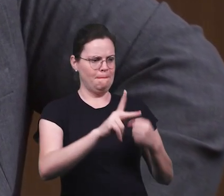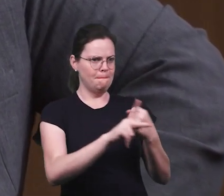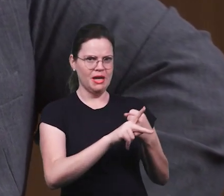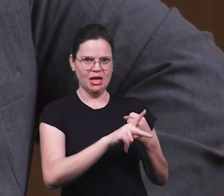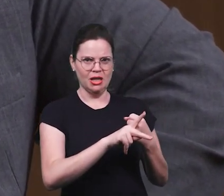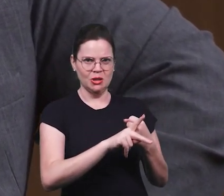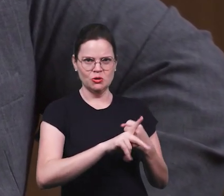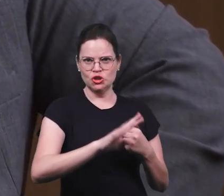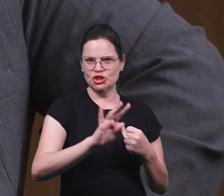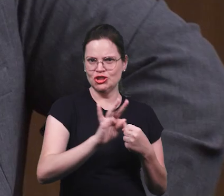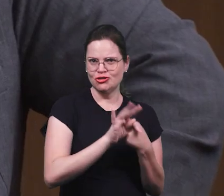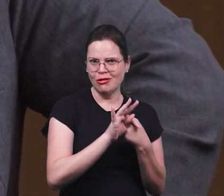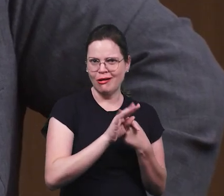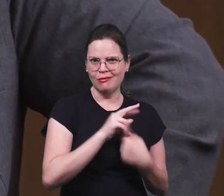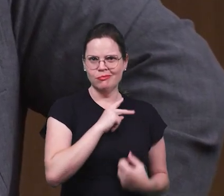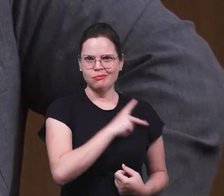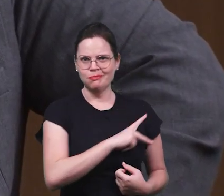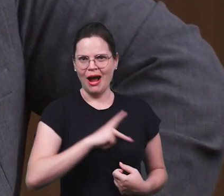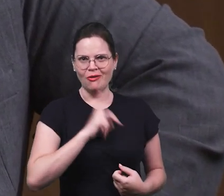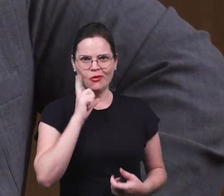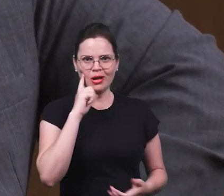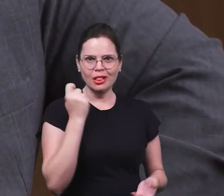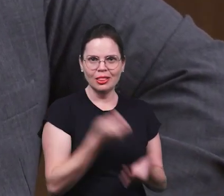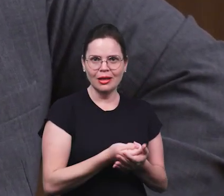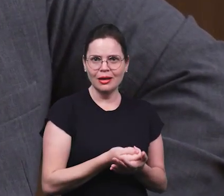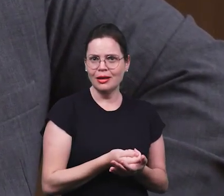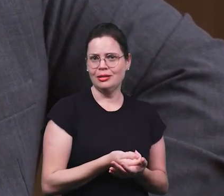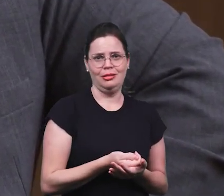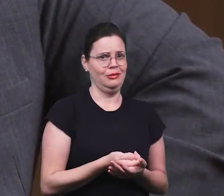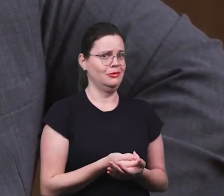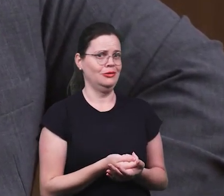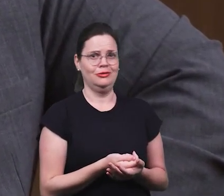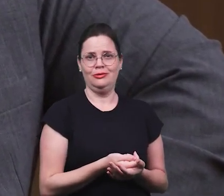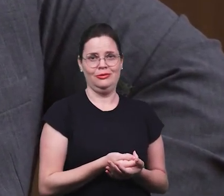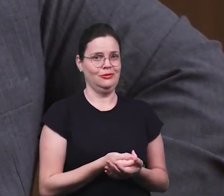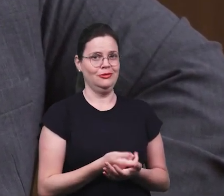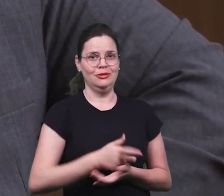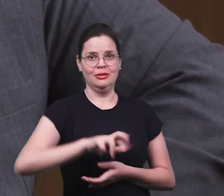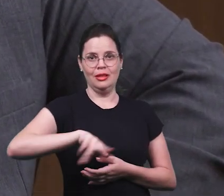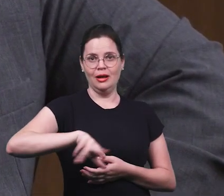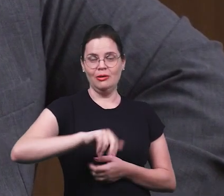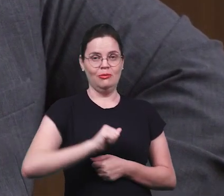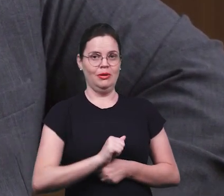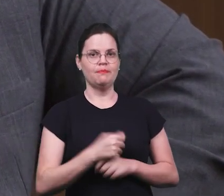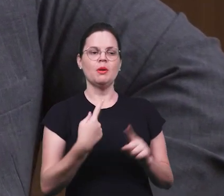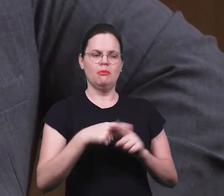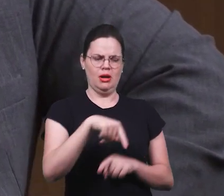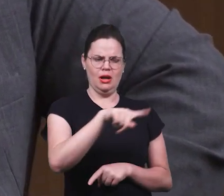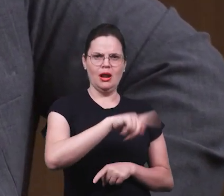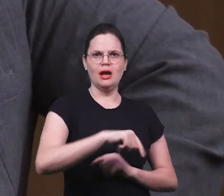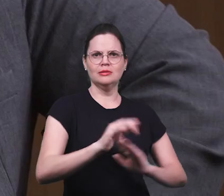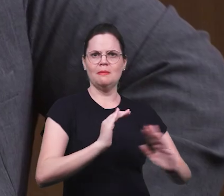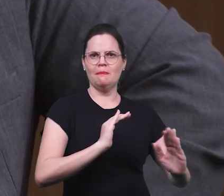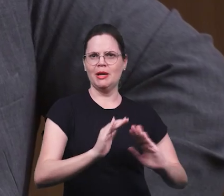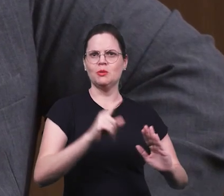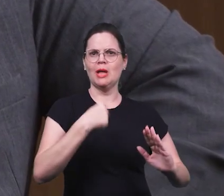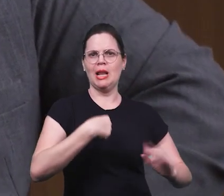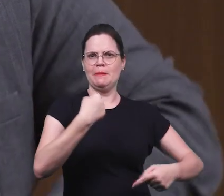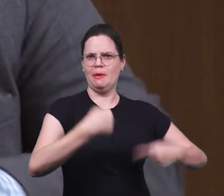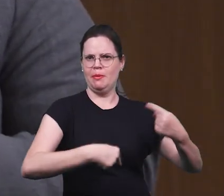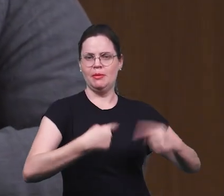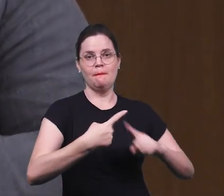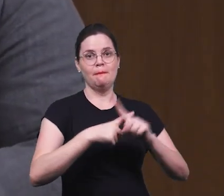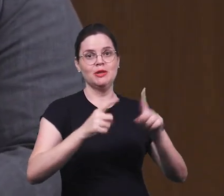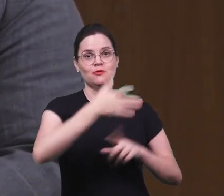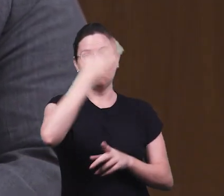que era o dirigente da igreja de Jerusalém, que por isso se colocou ali, num certo momento, assumindo o governo daquela discussão. Foi o Espírito